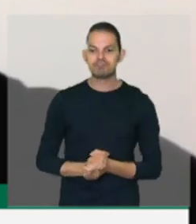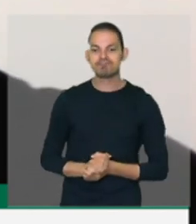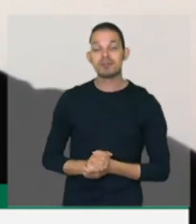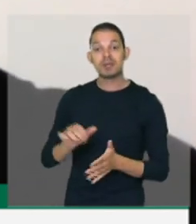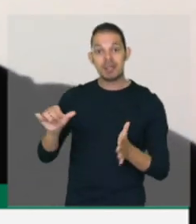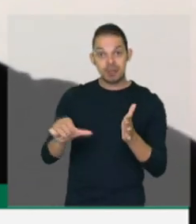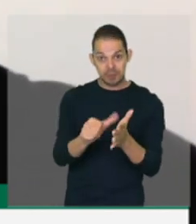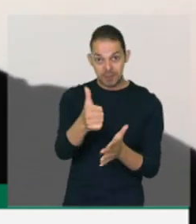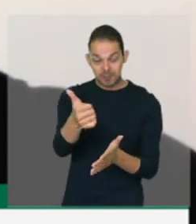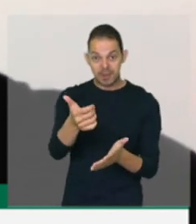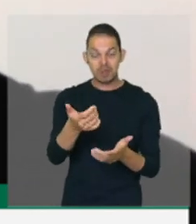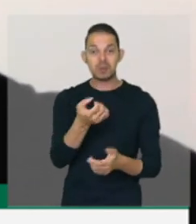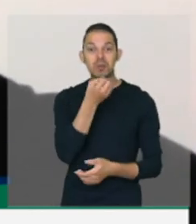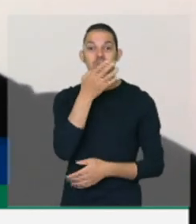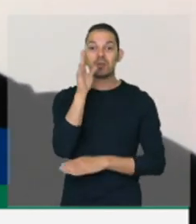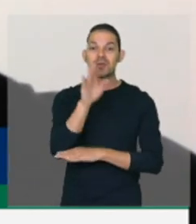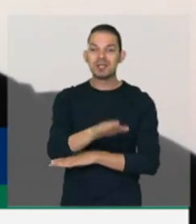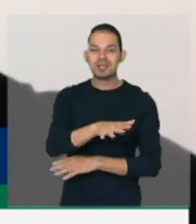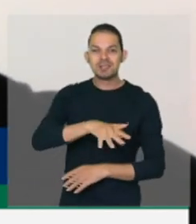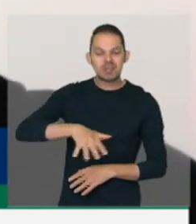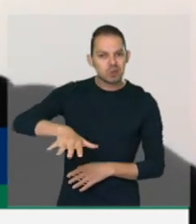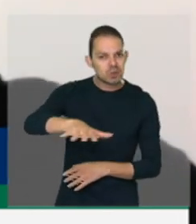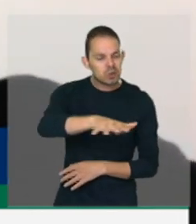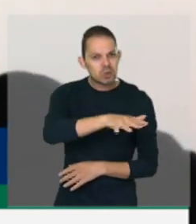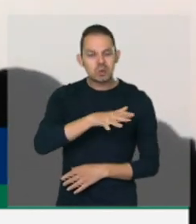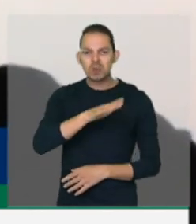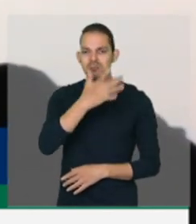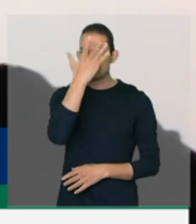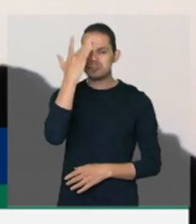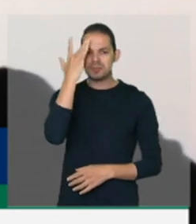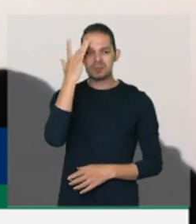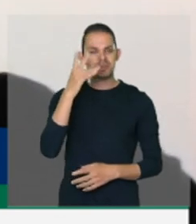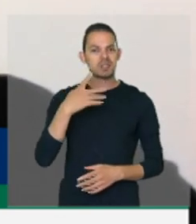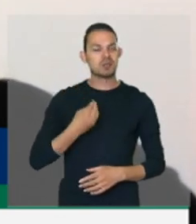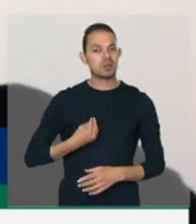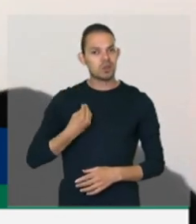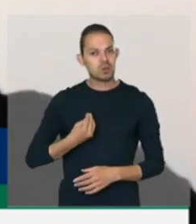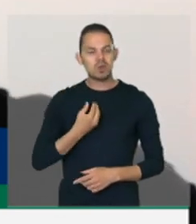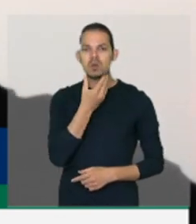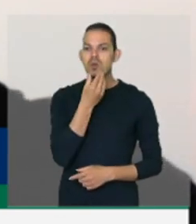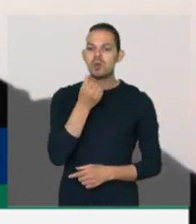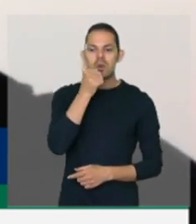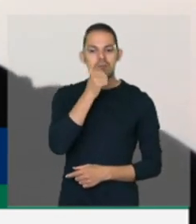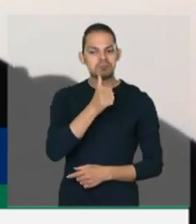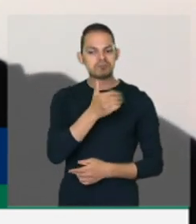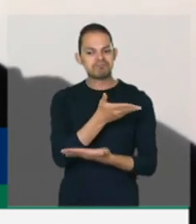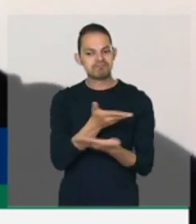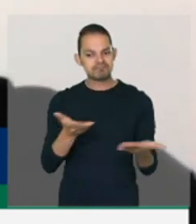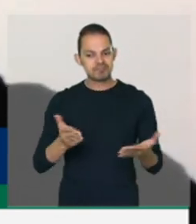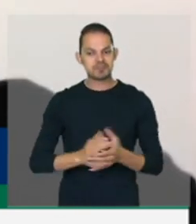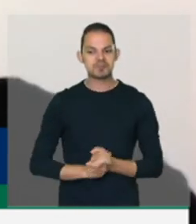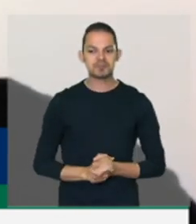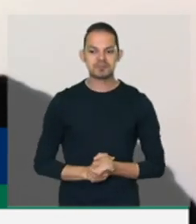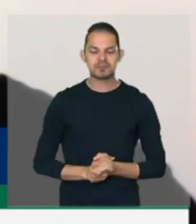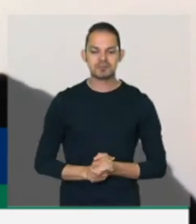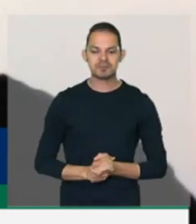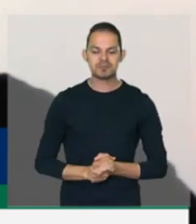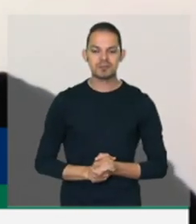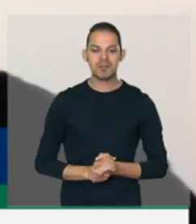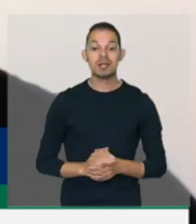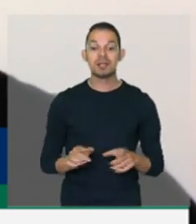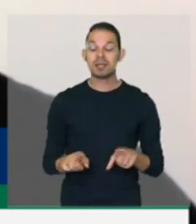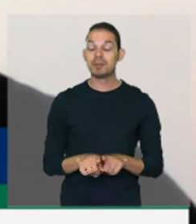presidente, eu gostaria de desejar boa tarde a todos os demais presentes, senhoras deputadas, senhores deputados, a pessoa do presidente